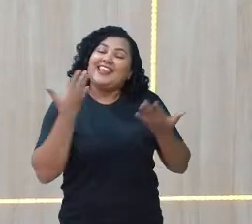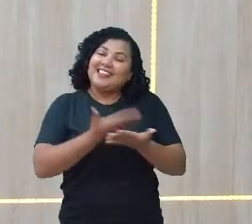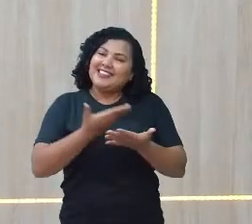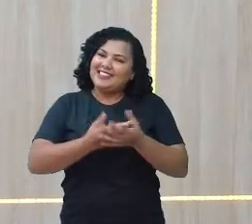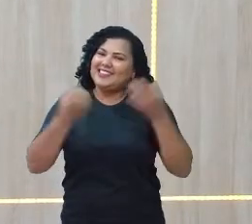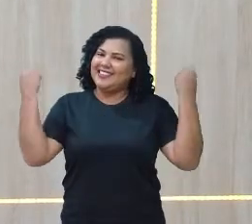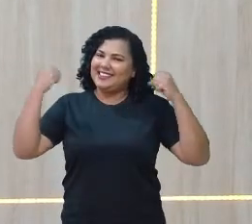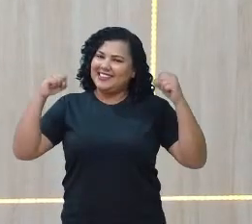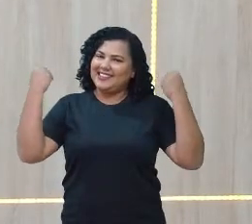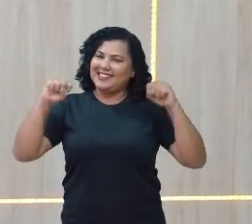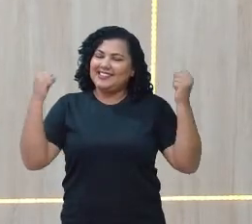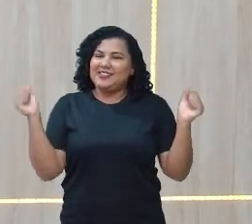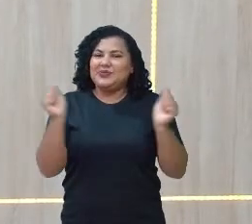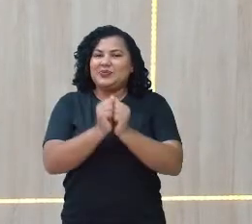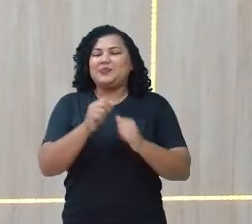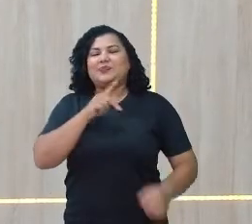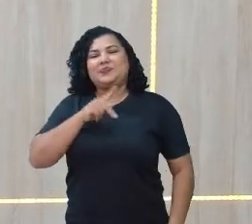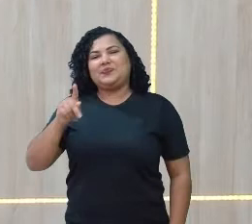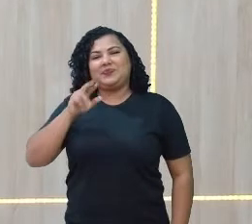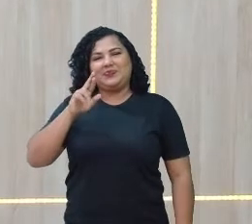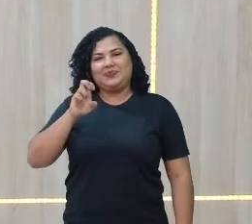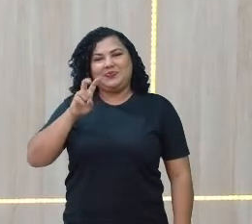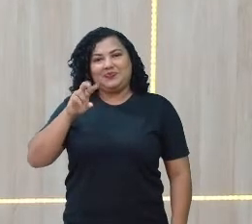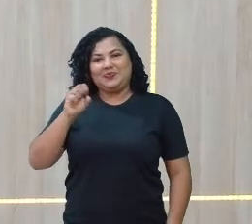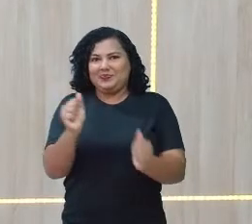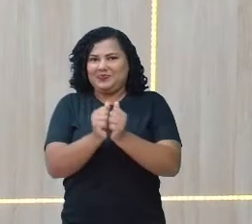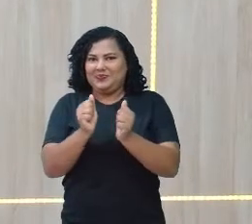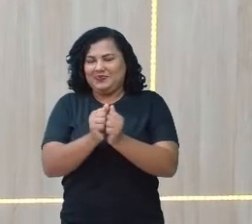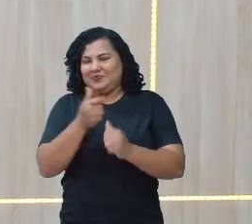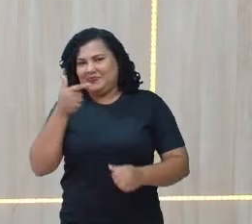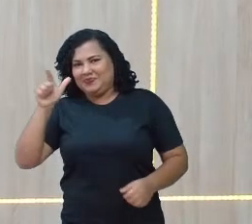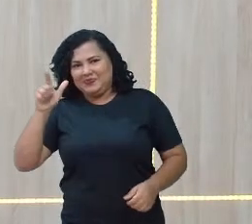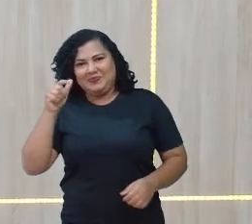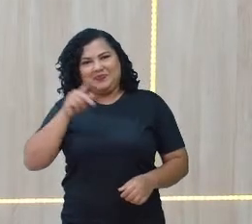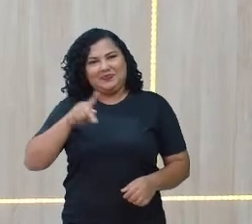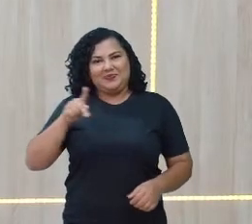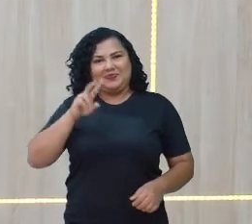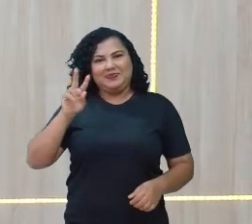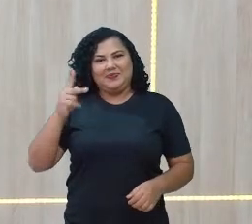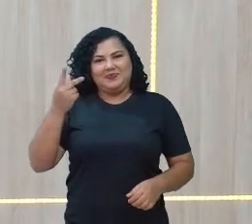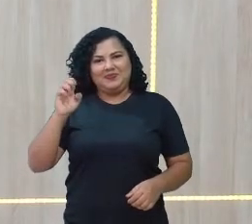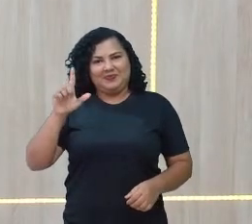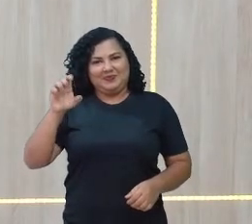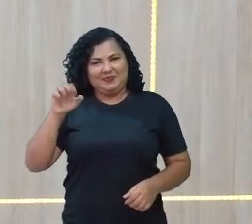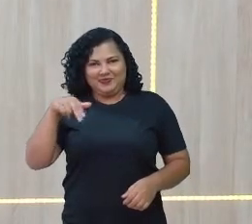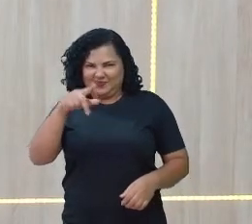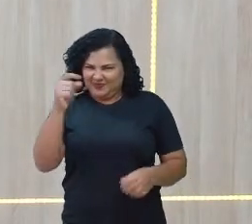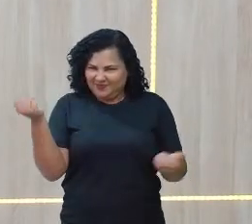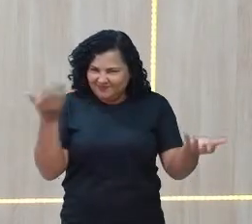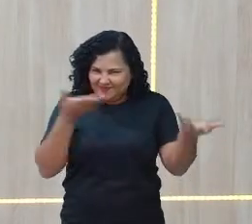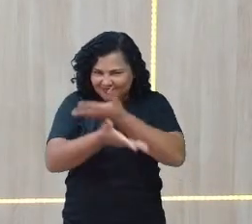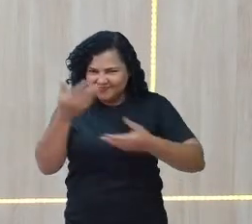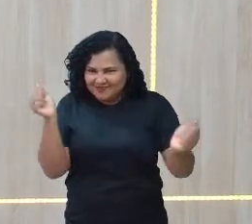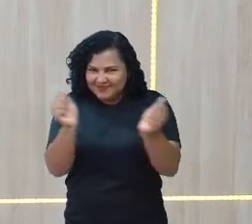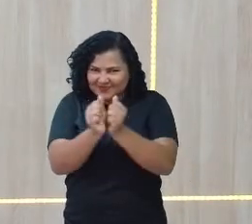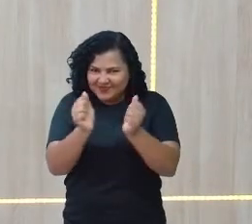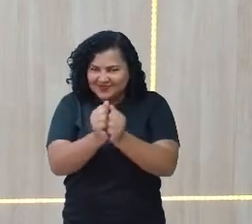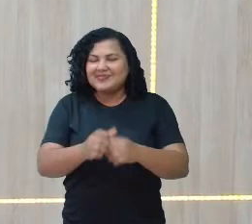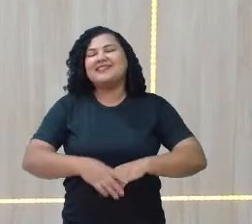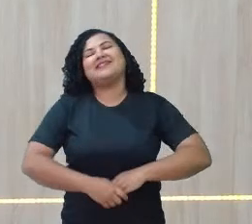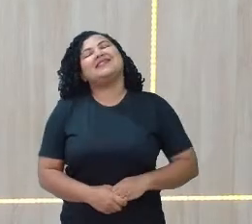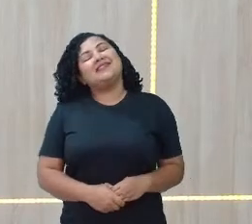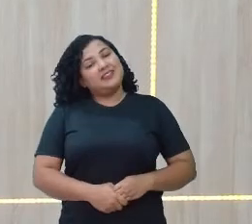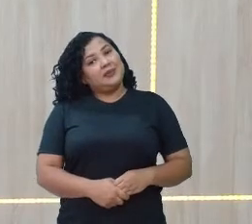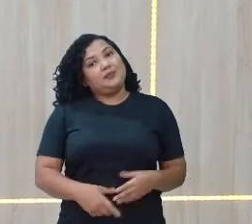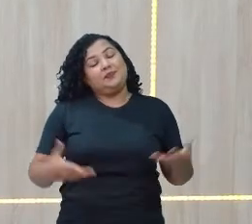Reivo, o professor Heleno, toda essa galera estava acompanhando ali, né? Mas se vocês fizeram também os movimentos, participaram aí do jogo, né?